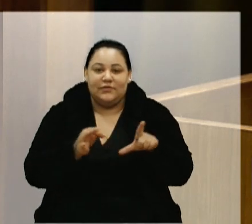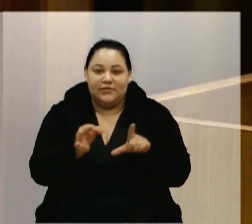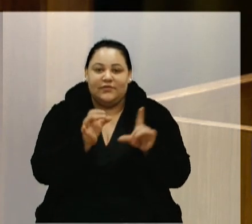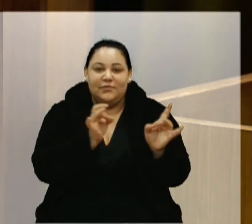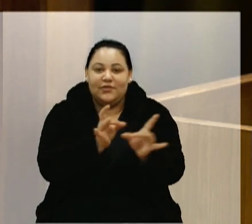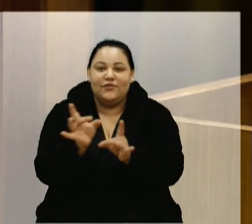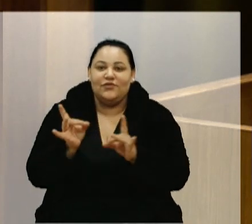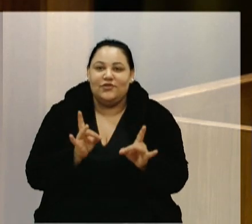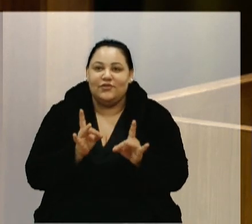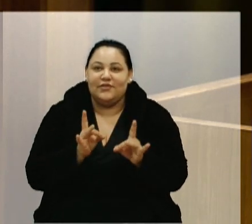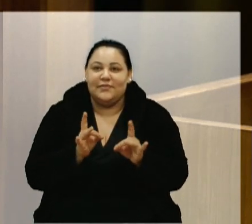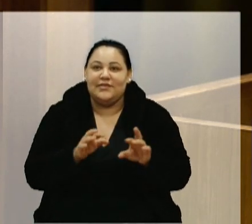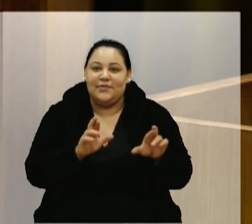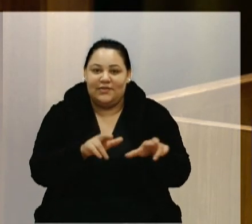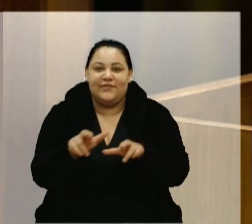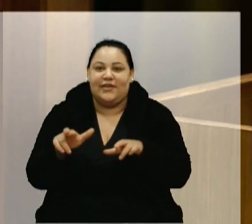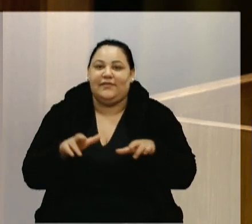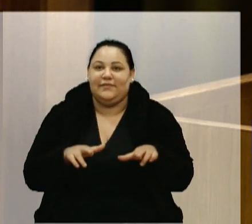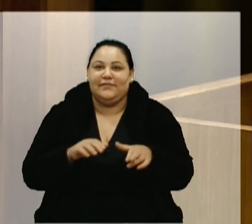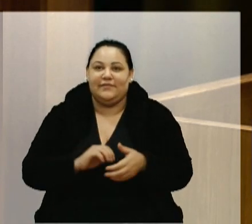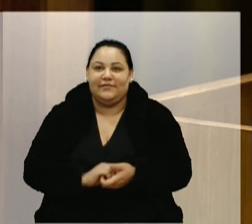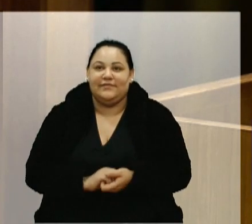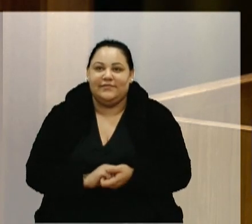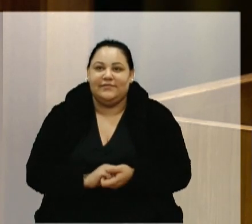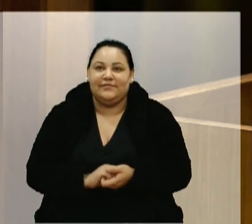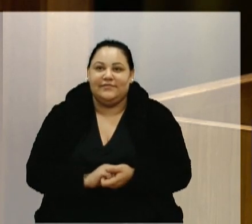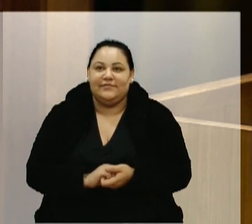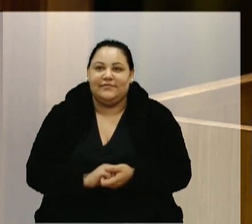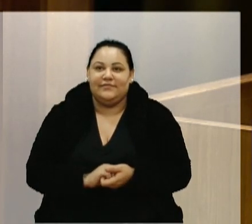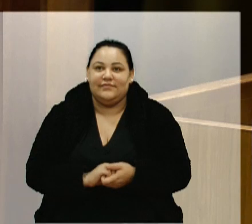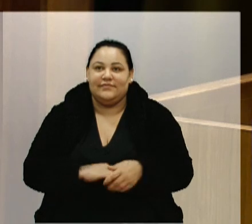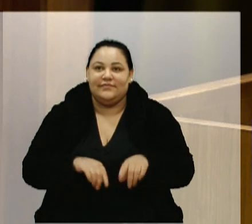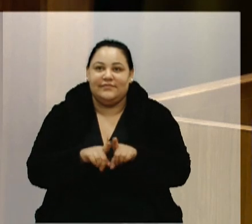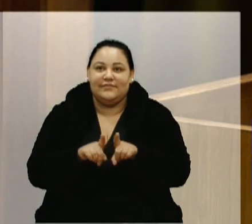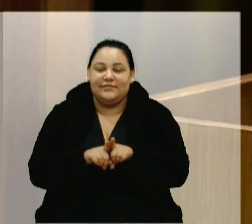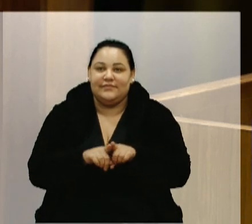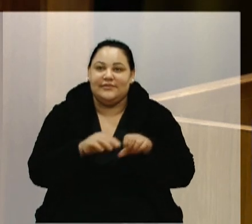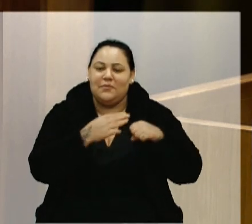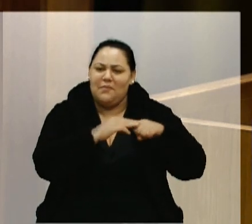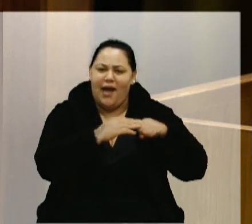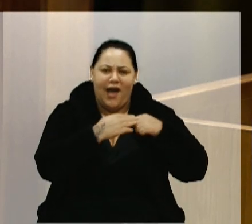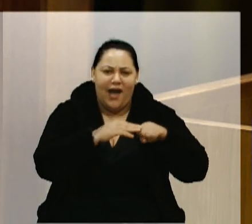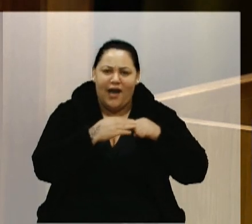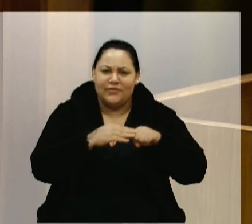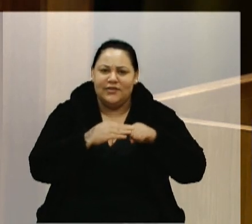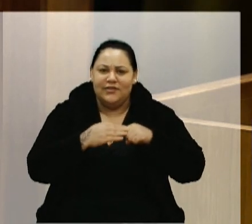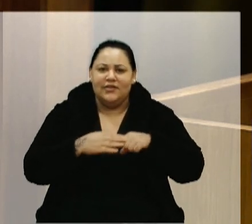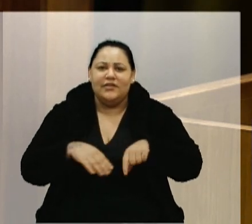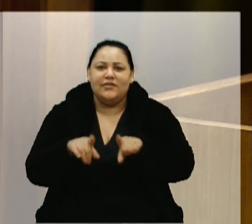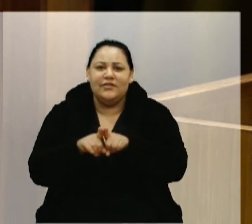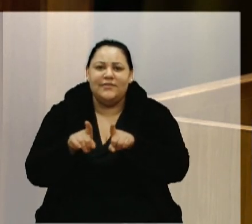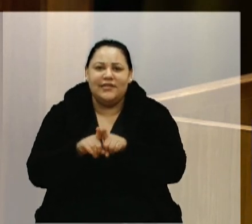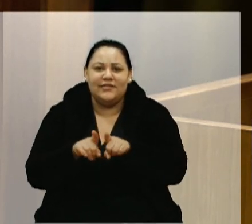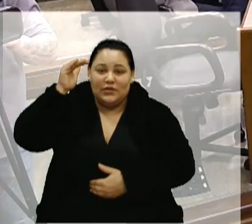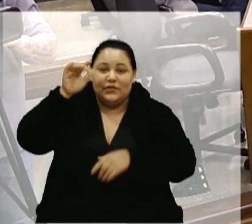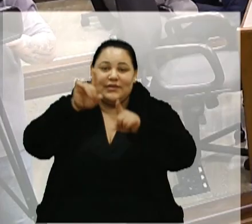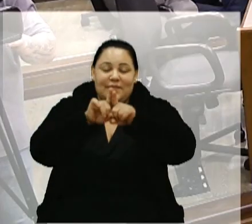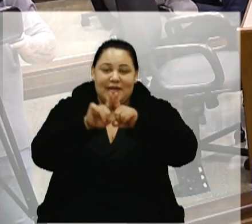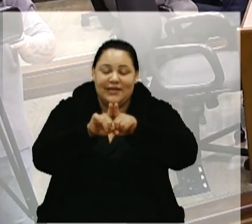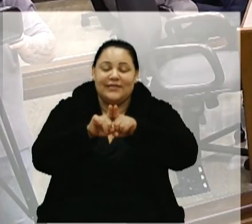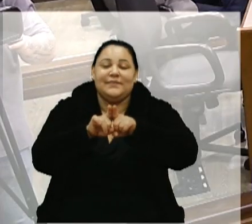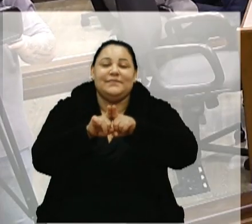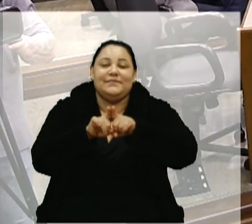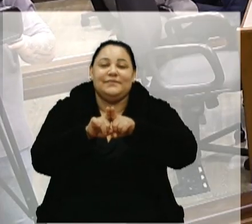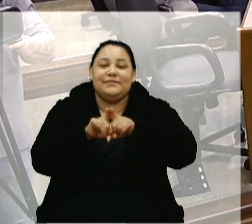a região a qual nós temos abrangência. Caxias do Sul, São Marcos, Antônio Prado, Nova Pádua e Flores da Cunha.